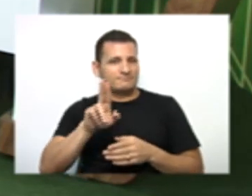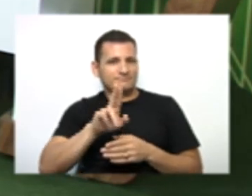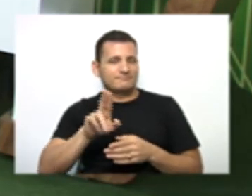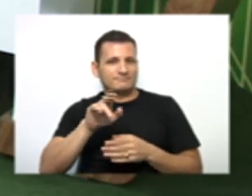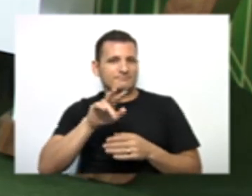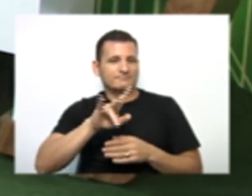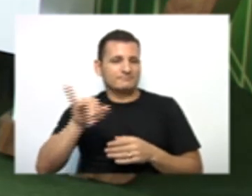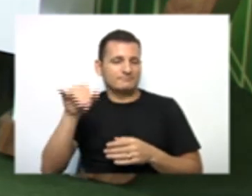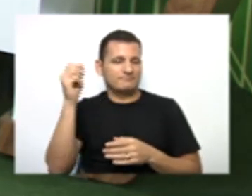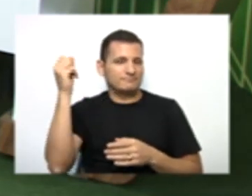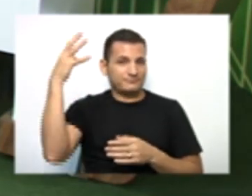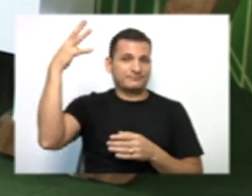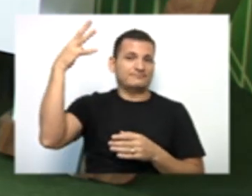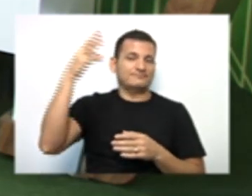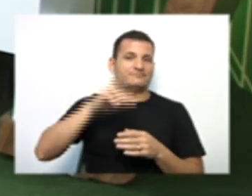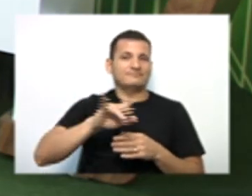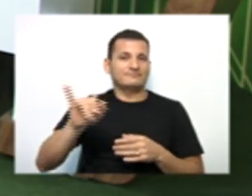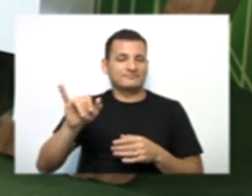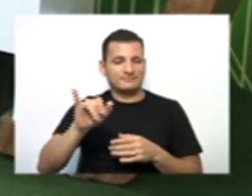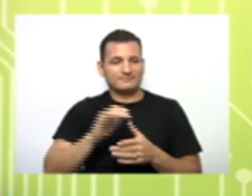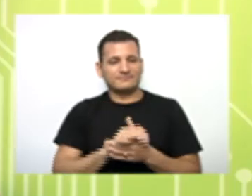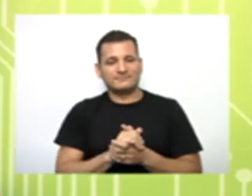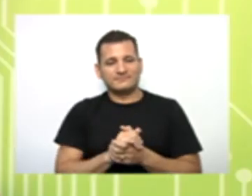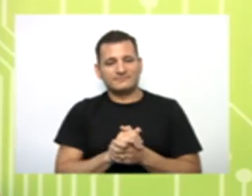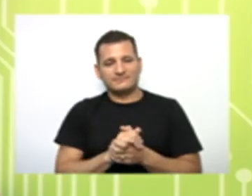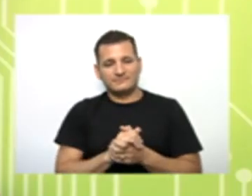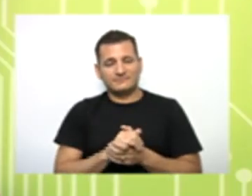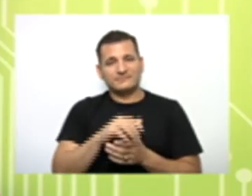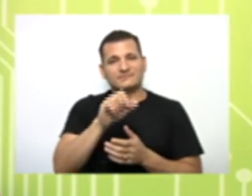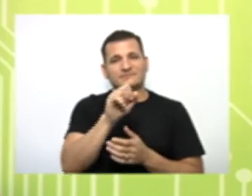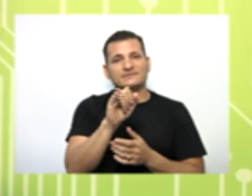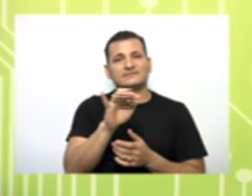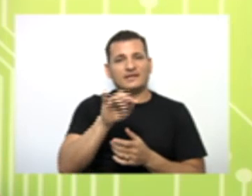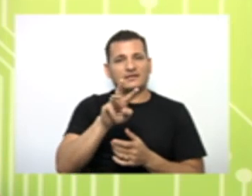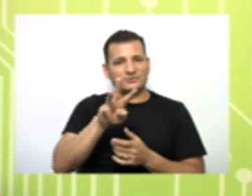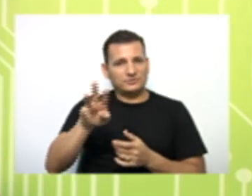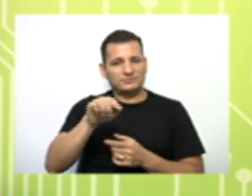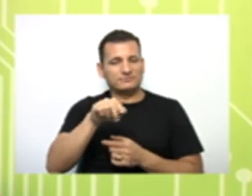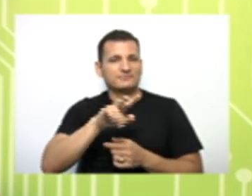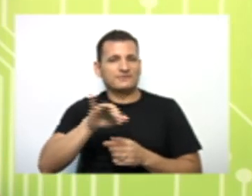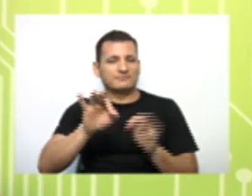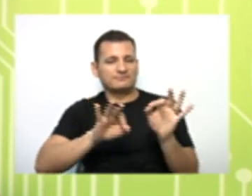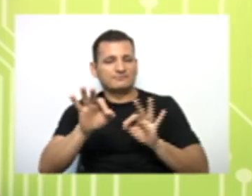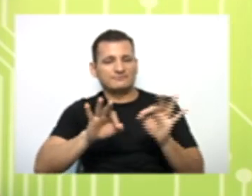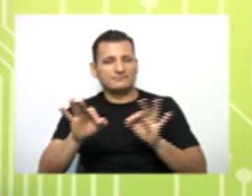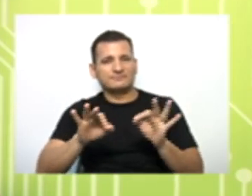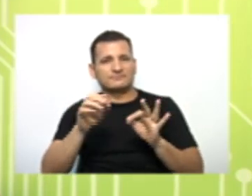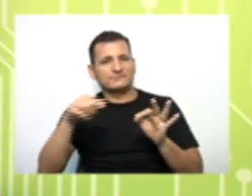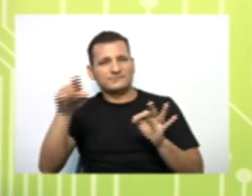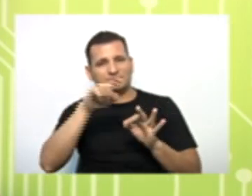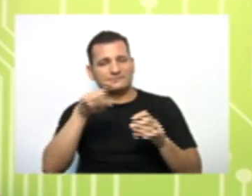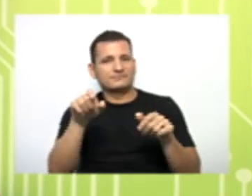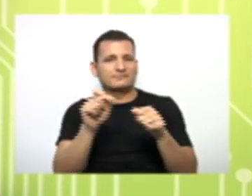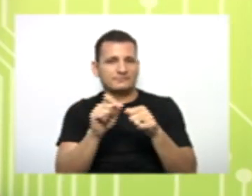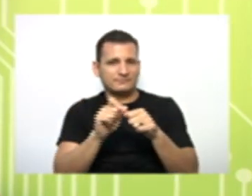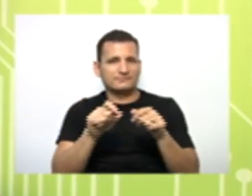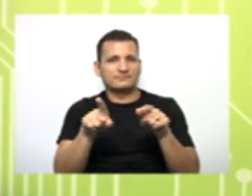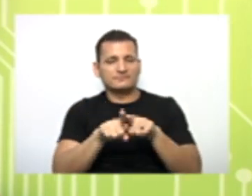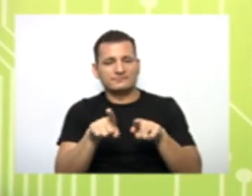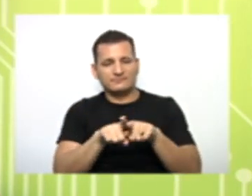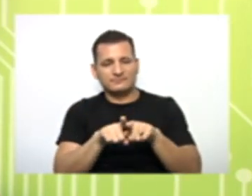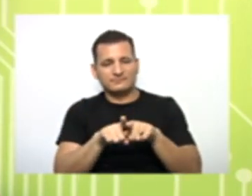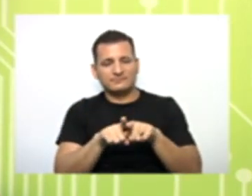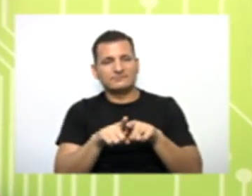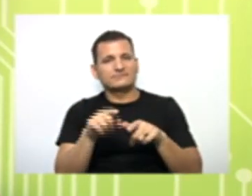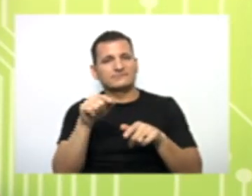professora Naira? Ah, é. O nosso site vai ser personalizado. O site que vocês também vão fazer, e